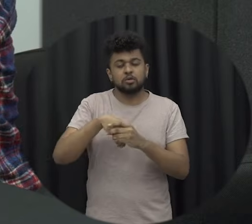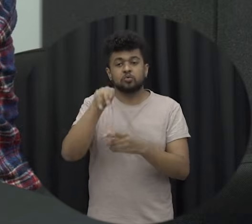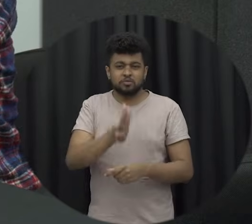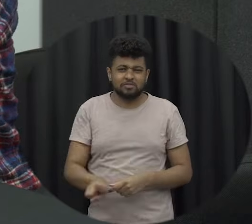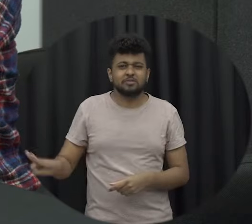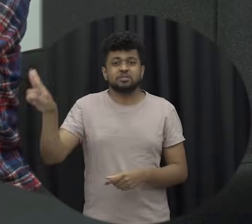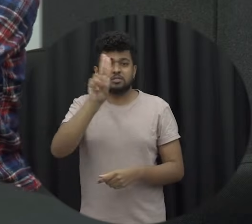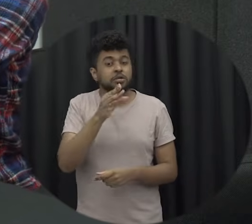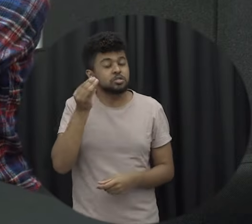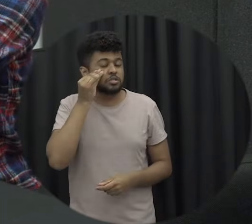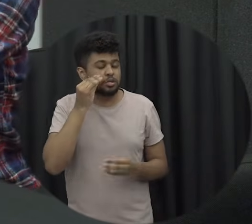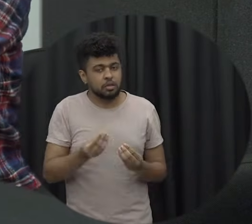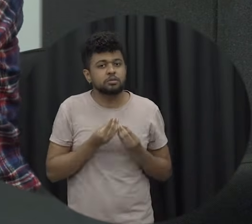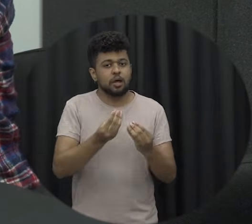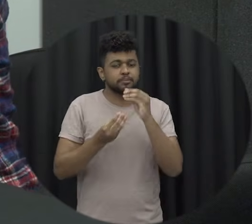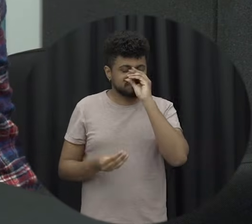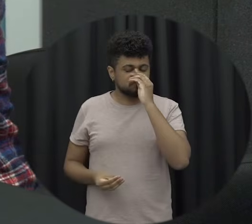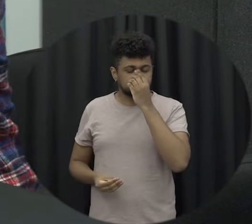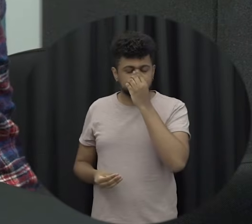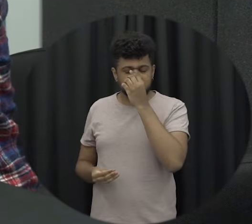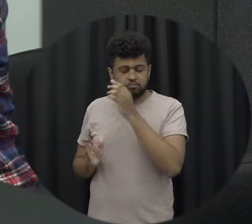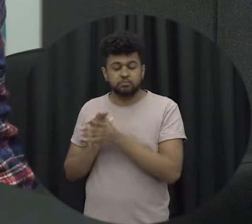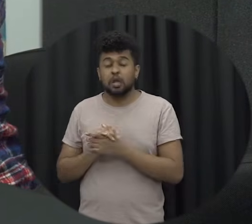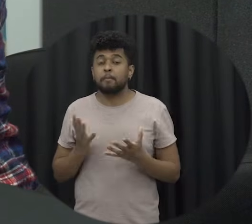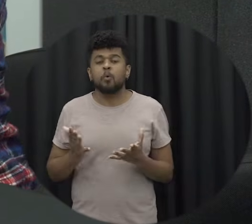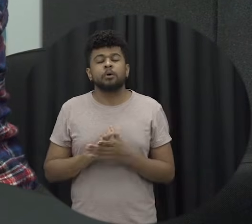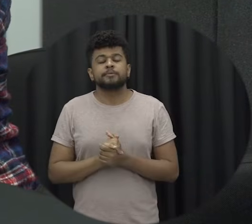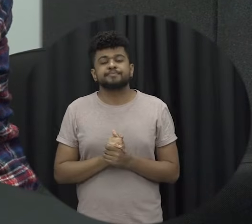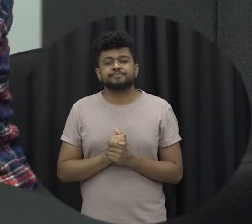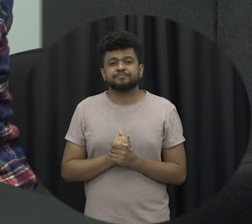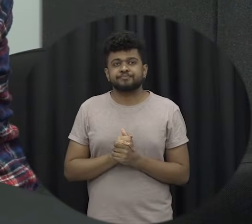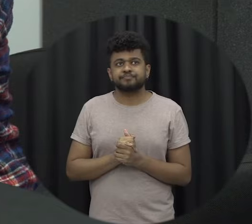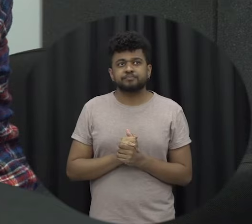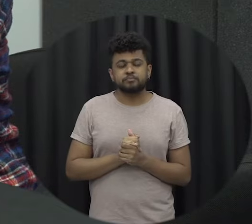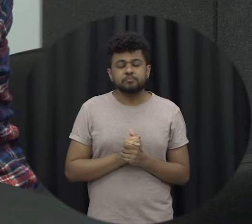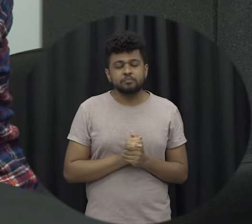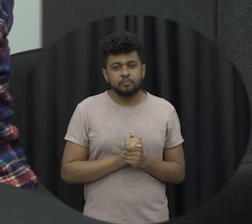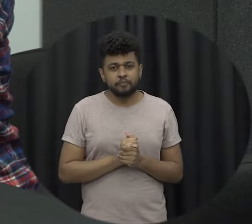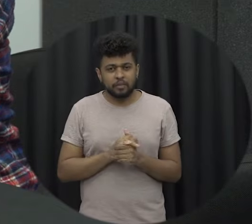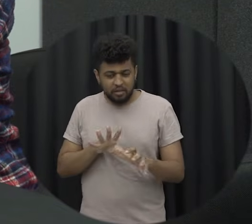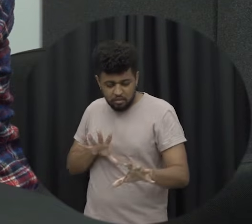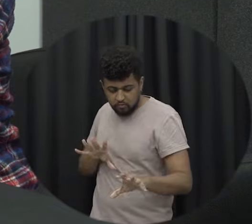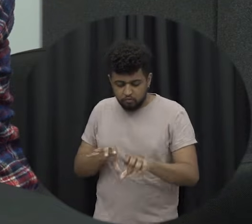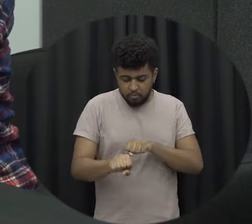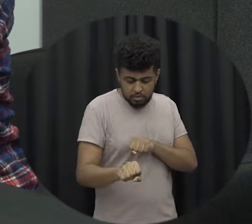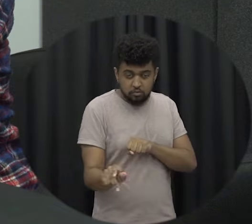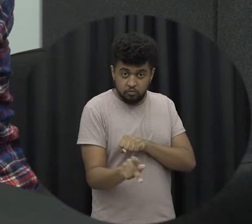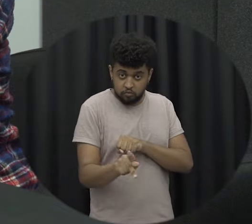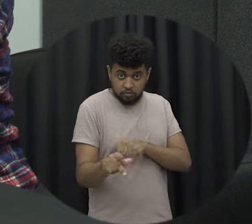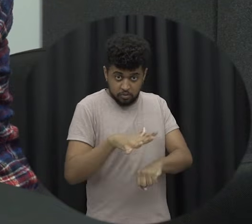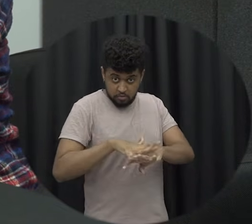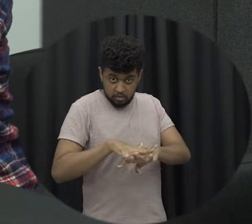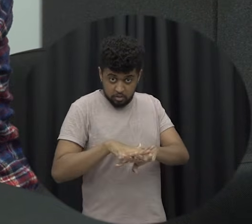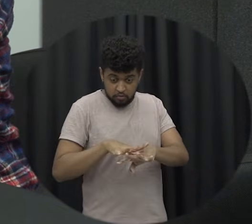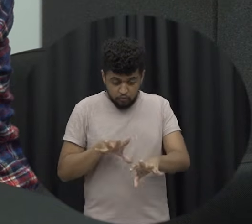Bom, a gente, na formação dos professores de matemática, a gente tem trabalhado tarefas